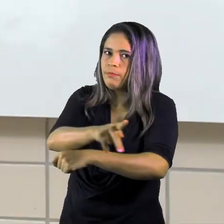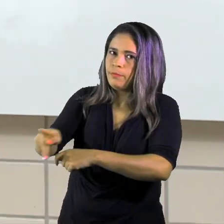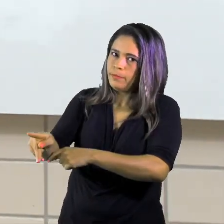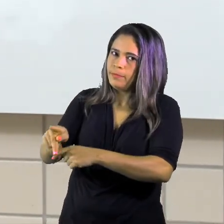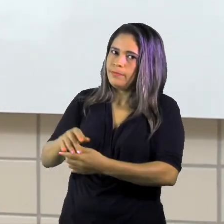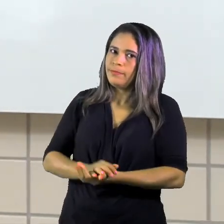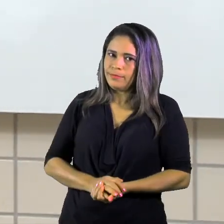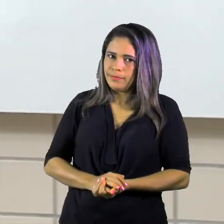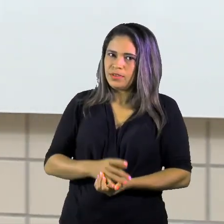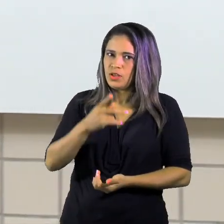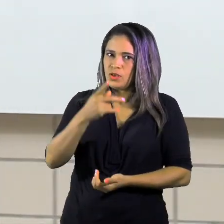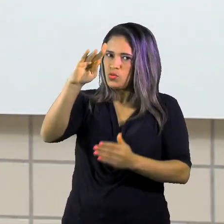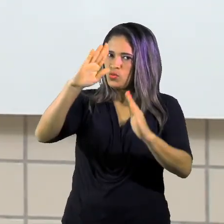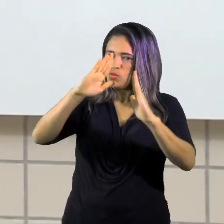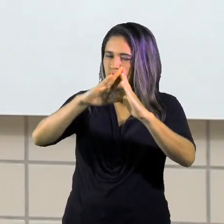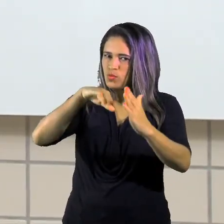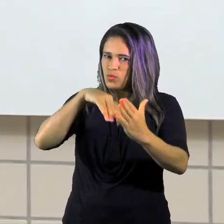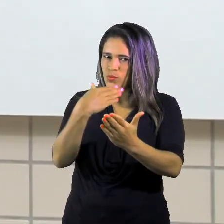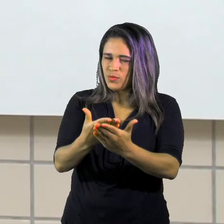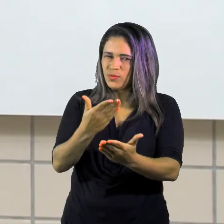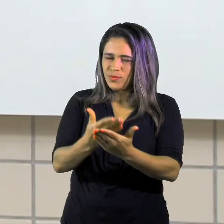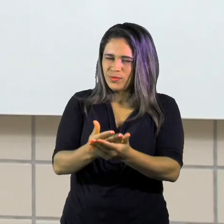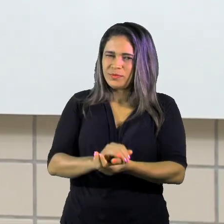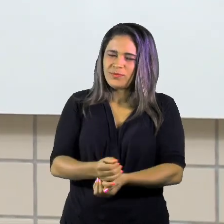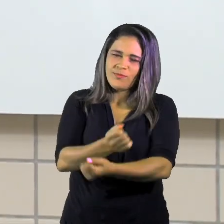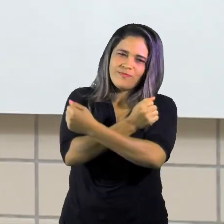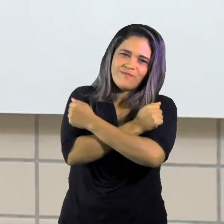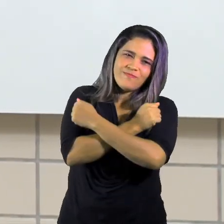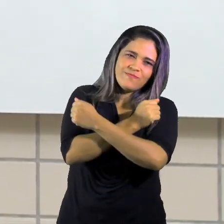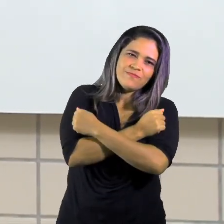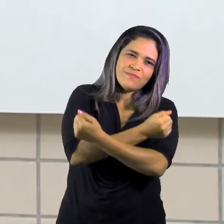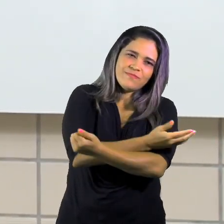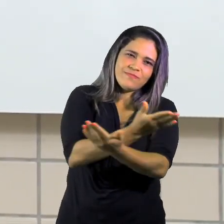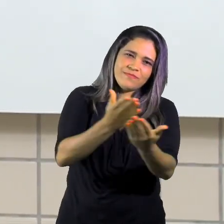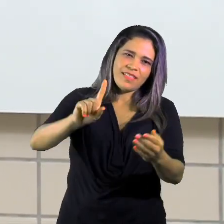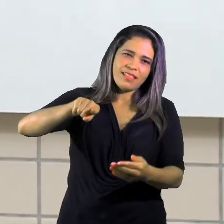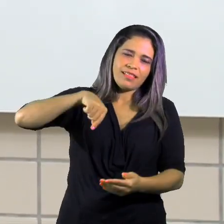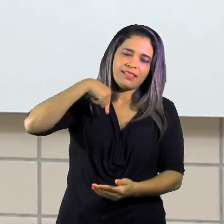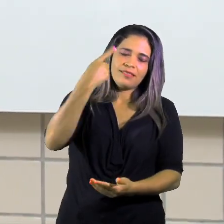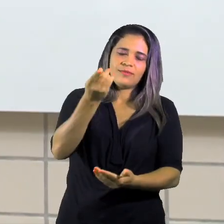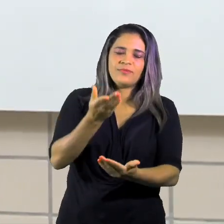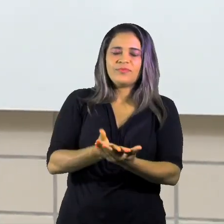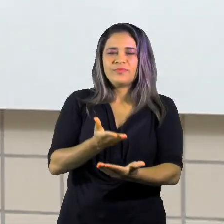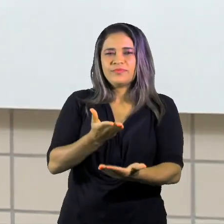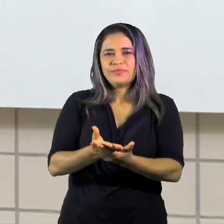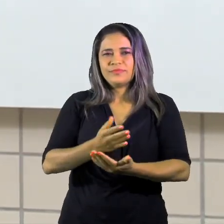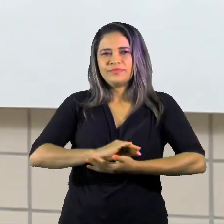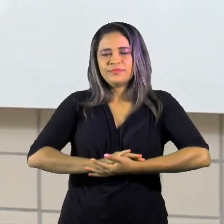da sua unidade escolar. Um abraço a todos e até a próxima aula.